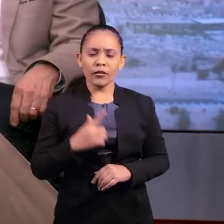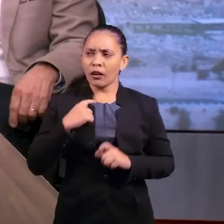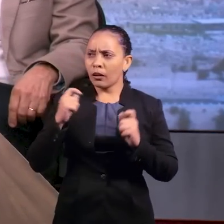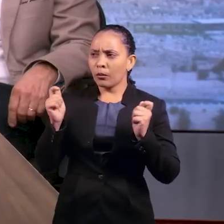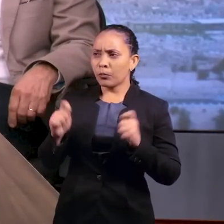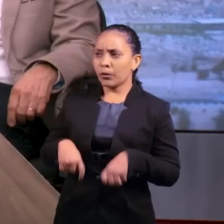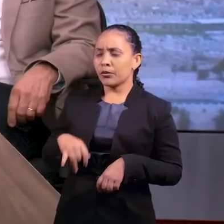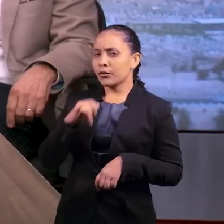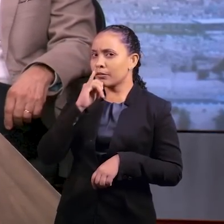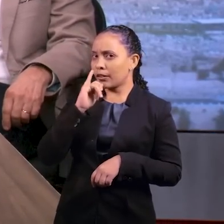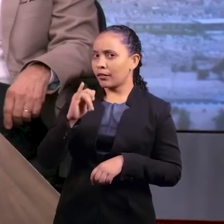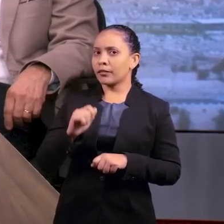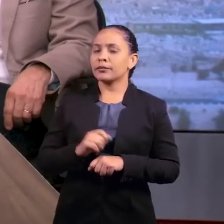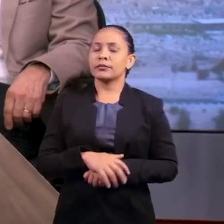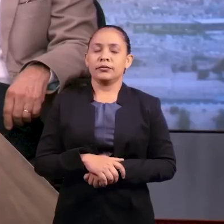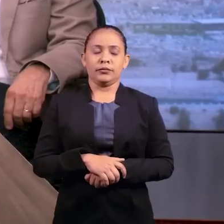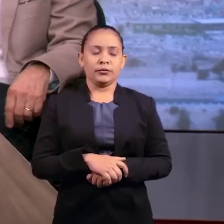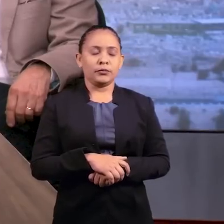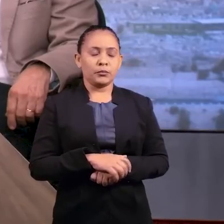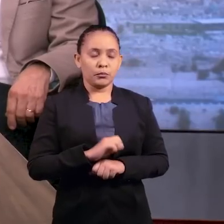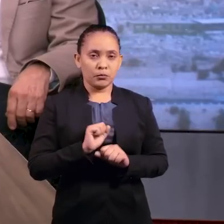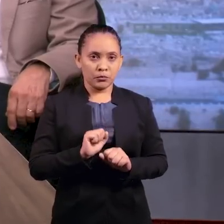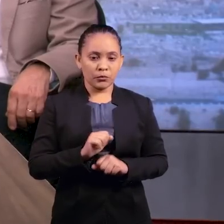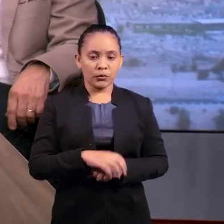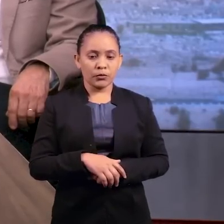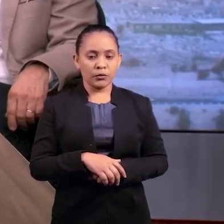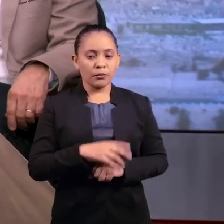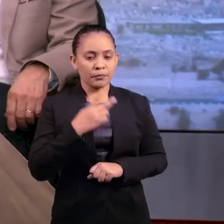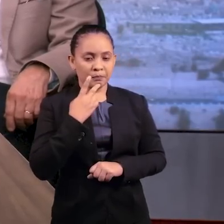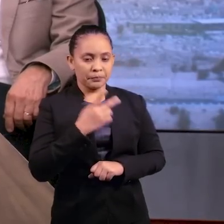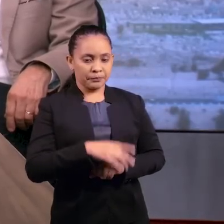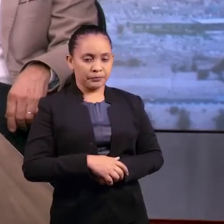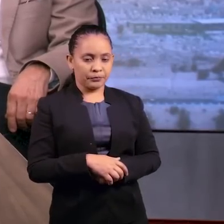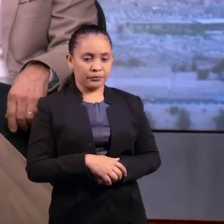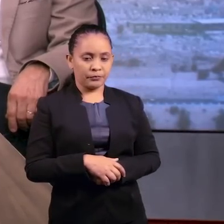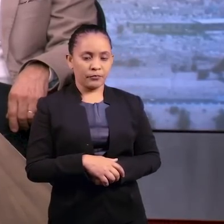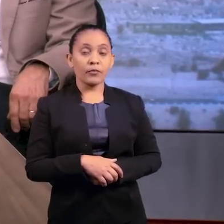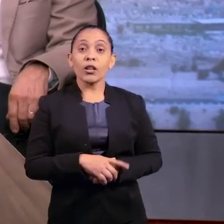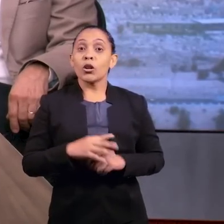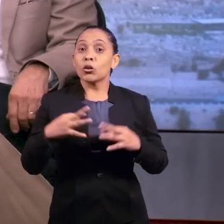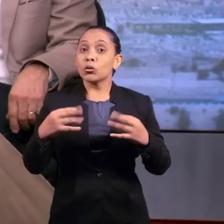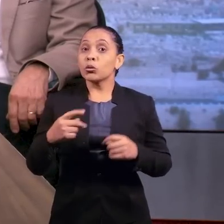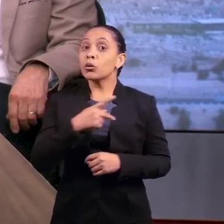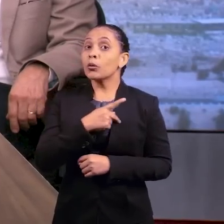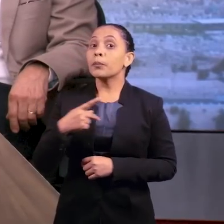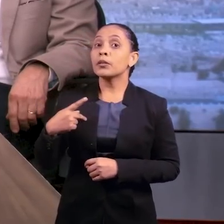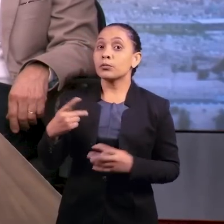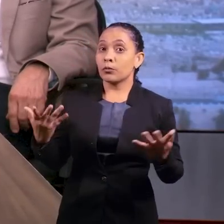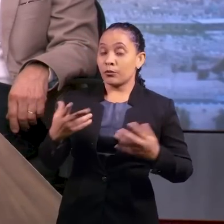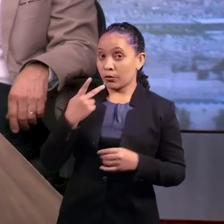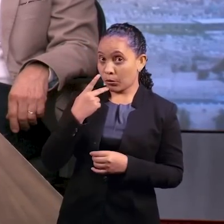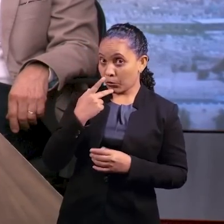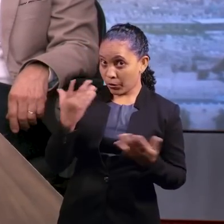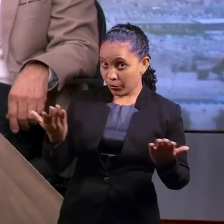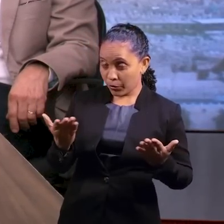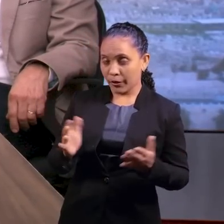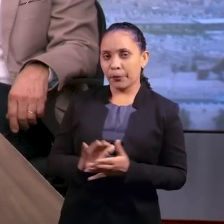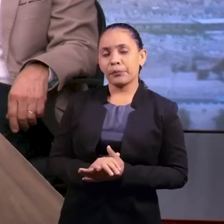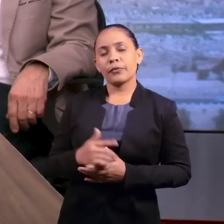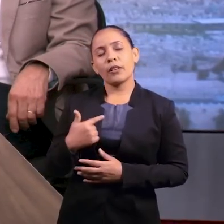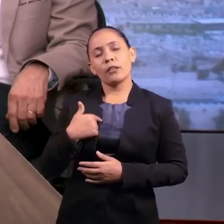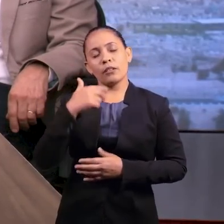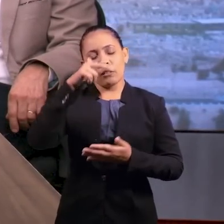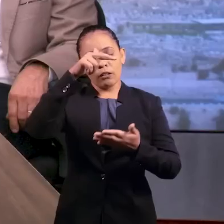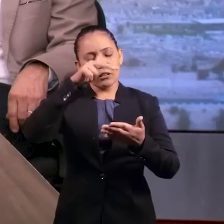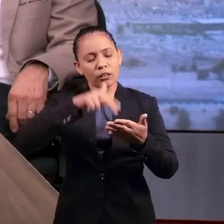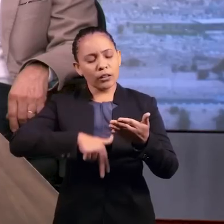posso falar Claro. uma palavra final aqui da minha parte? Isso tudo que o pastor Edilson falou,